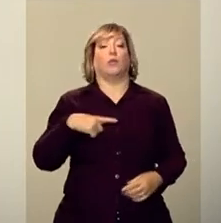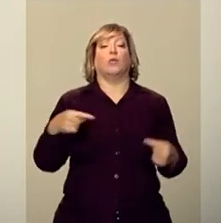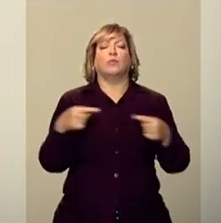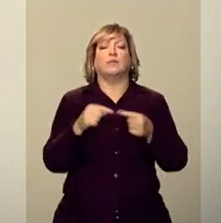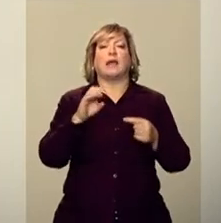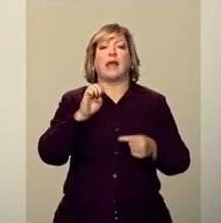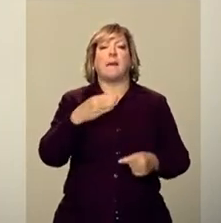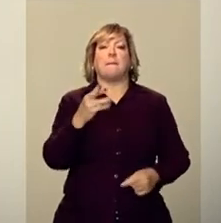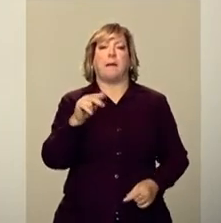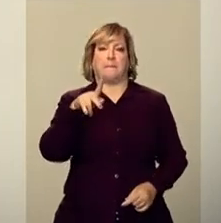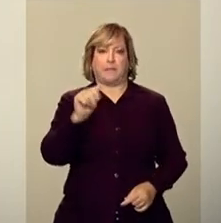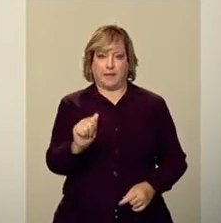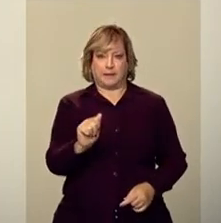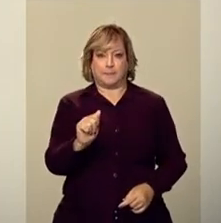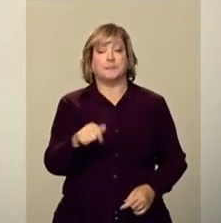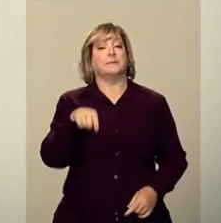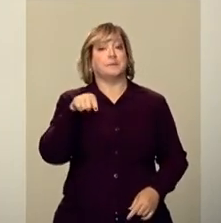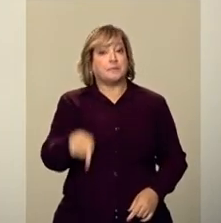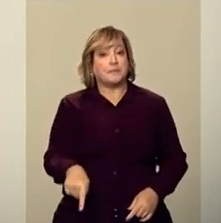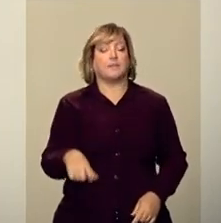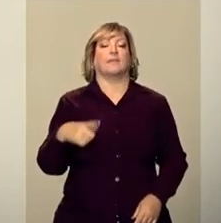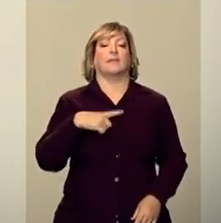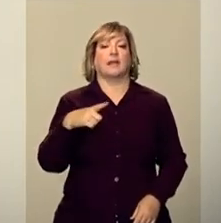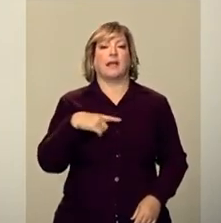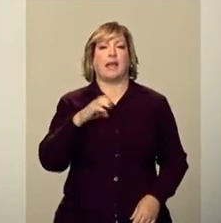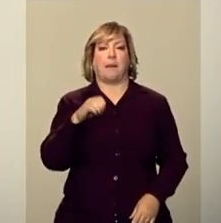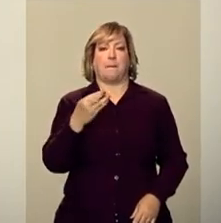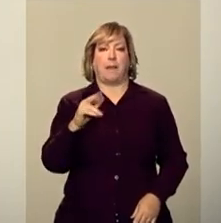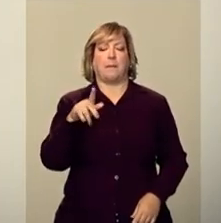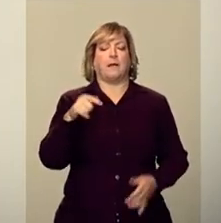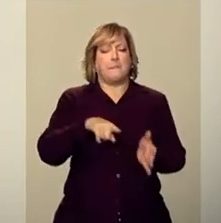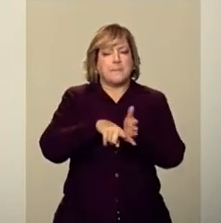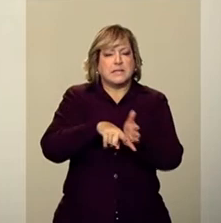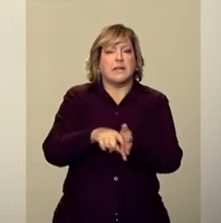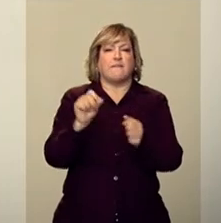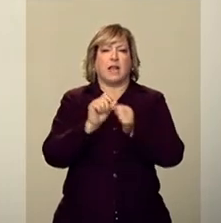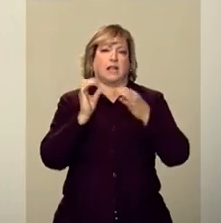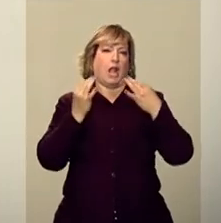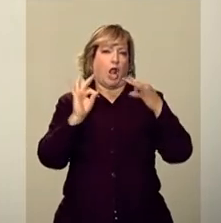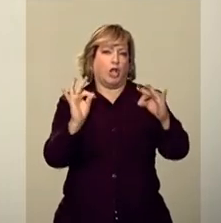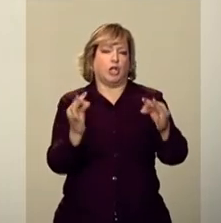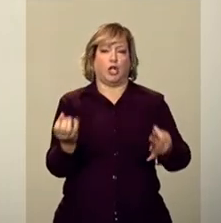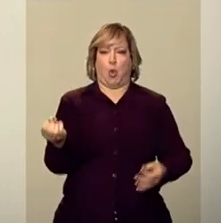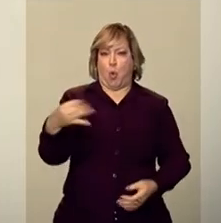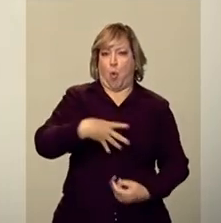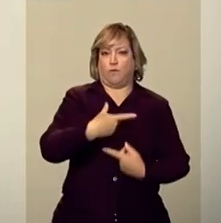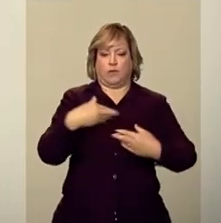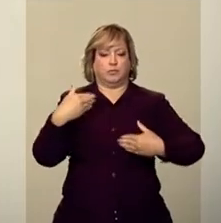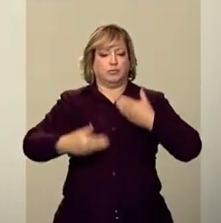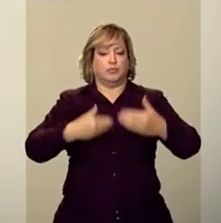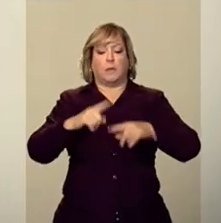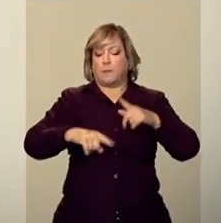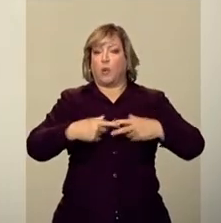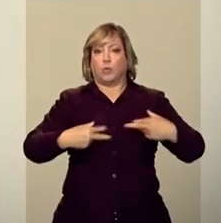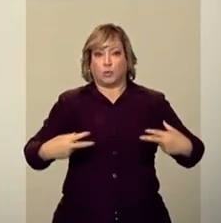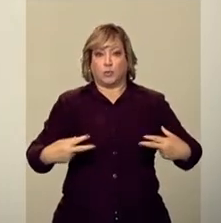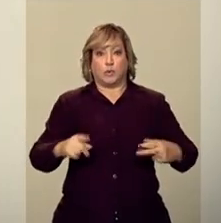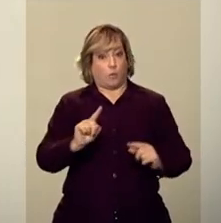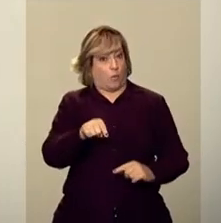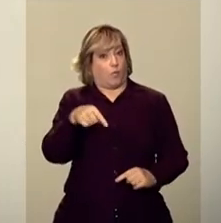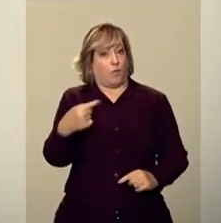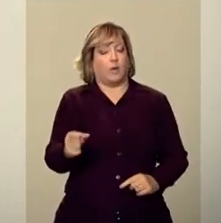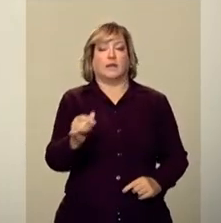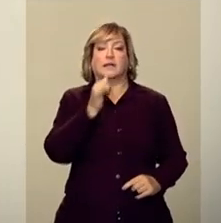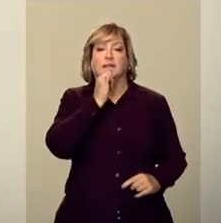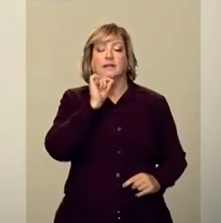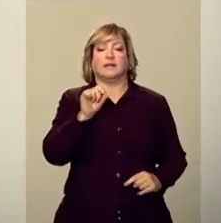Embrapa uma a Embrapa pesquisa cria tecnologias inova processos e produtos a outra